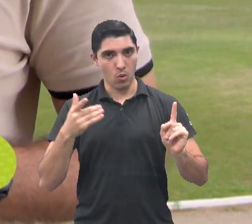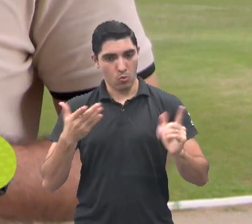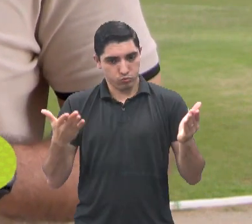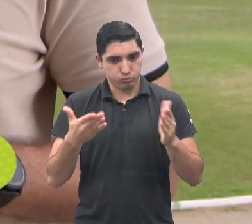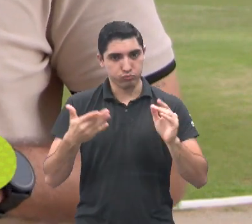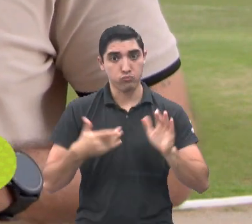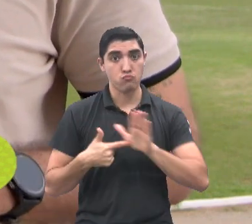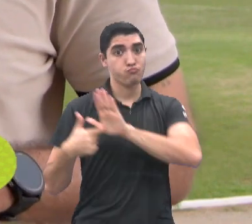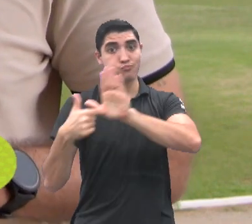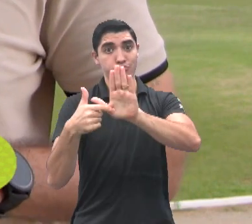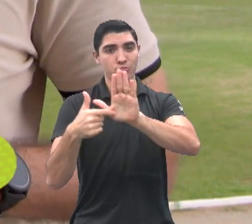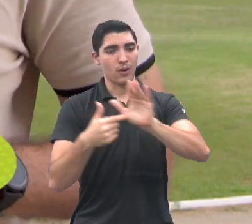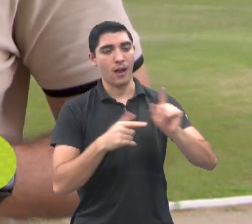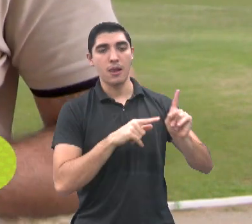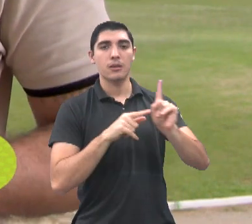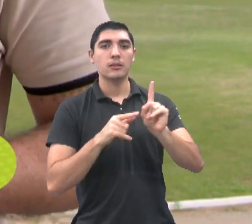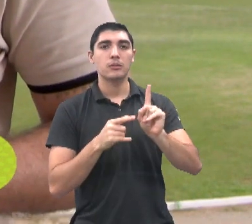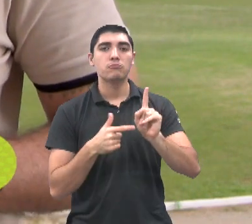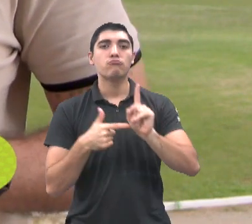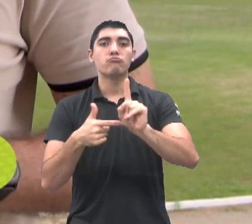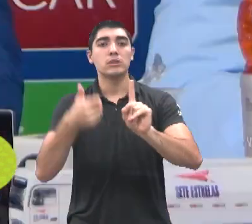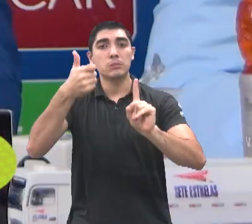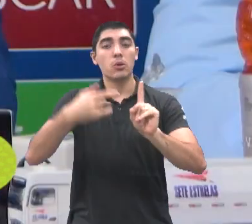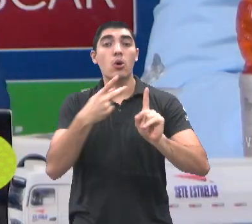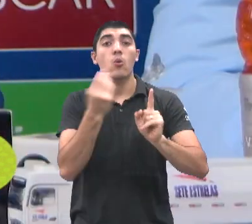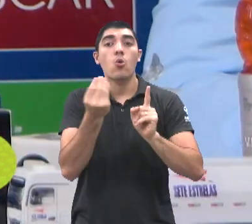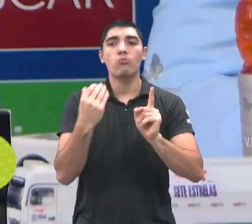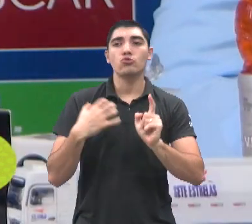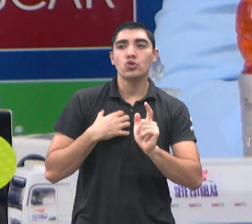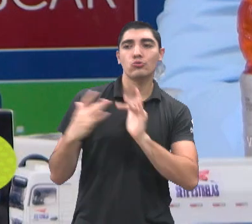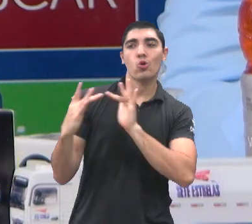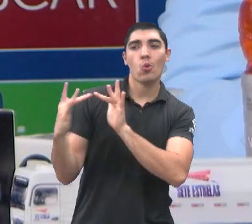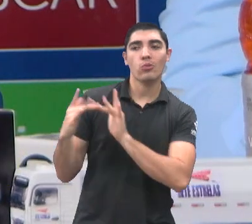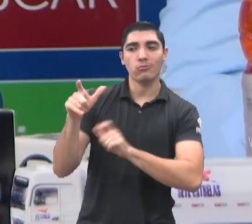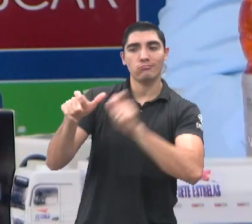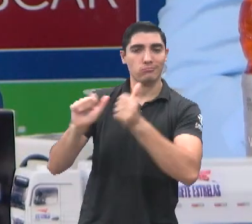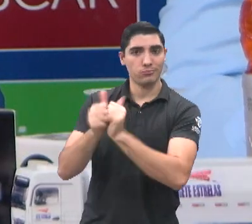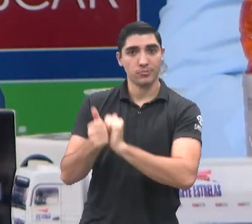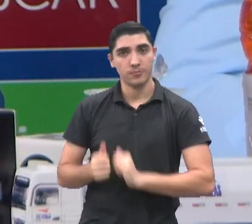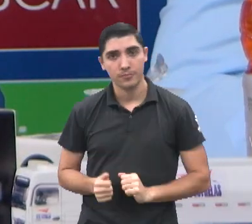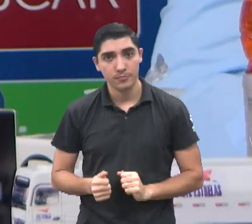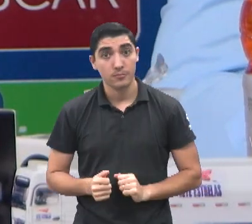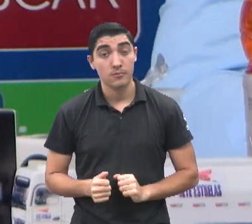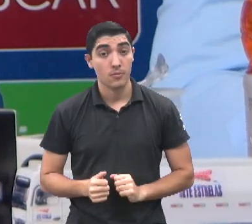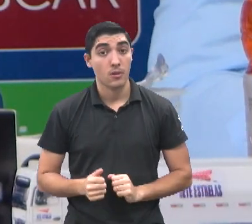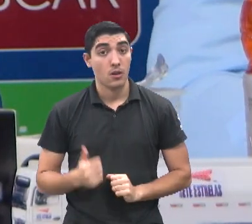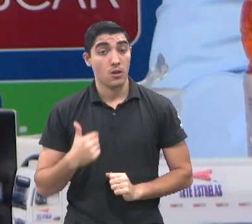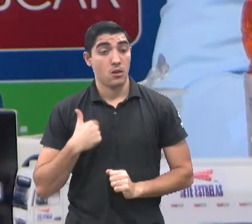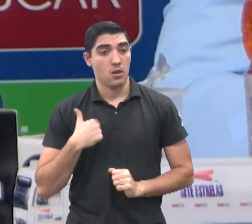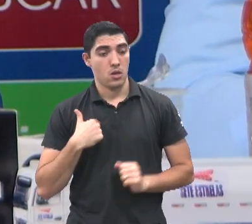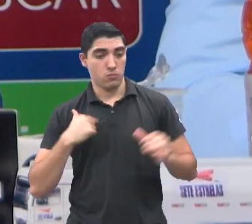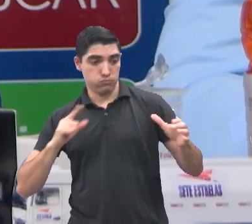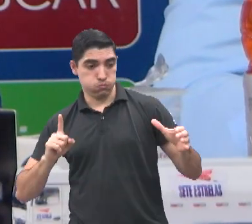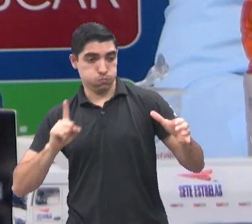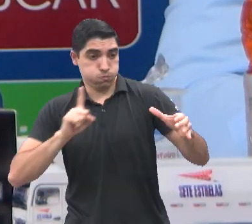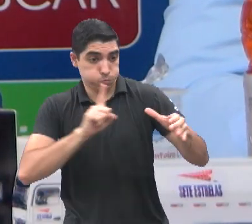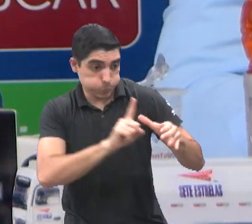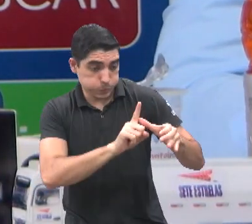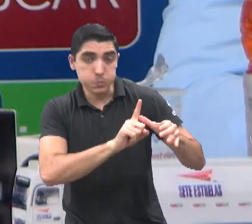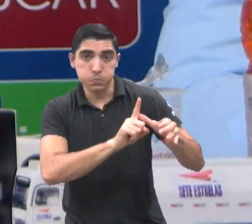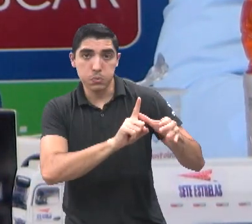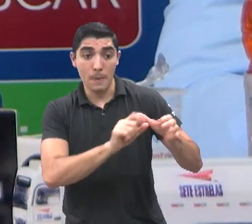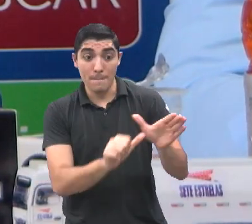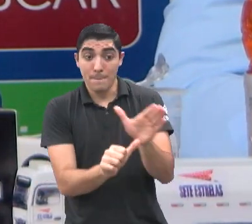primeiro contato com os atletas aqui no São José. Nosso primeiro contato com o grupo de atletas, que foi hoje